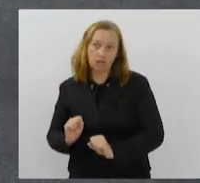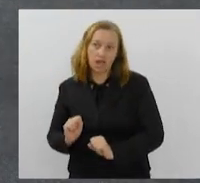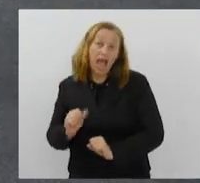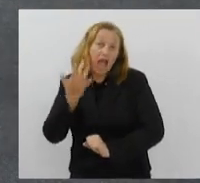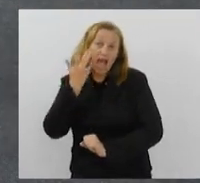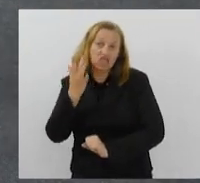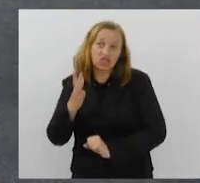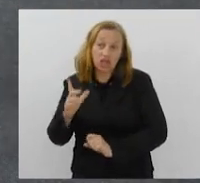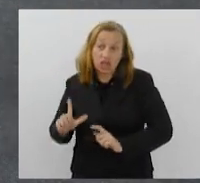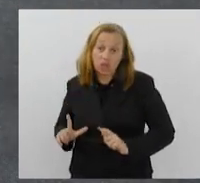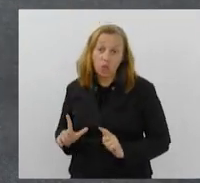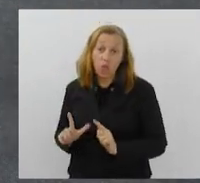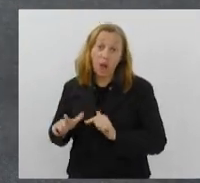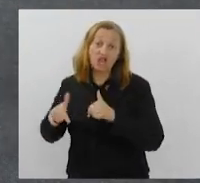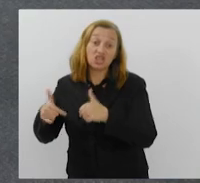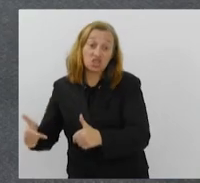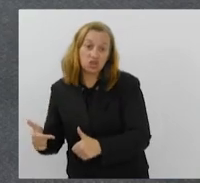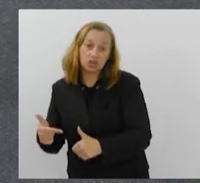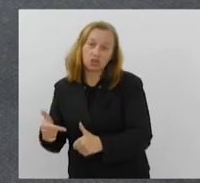considerar que a ação de um Estado